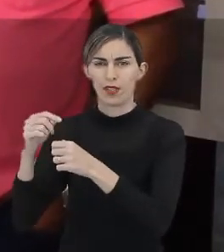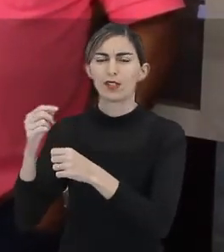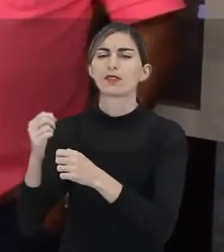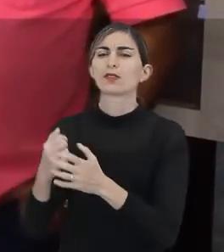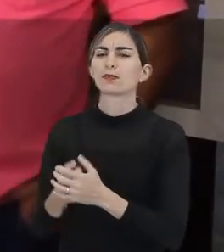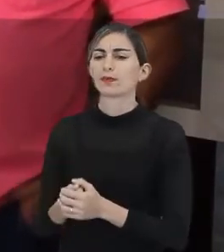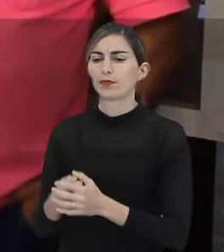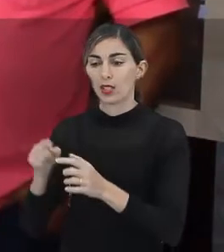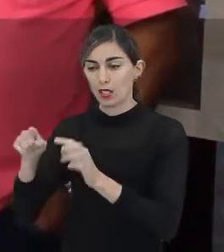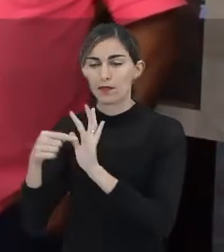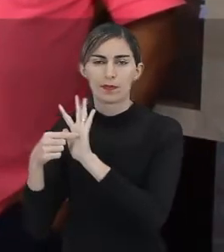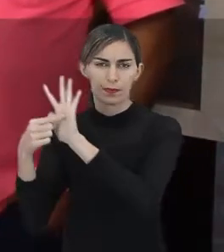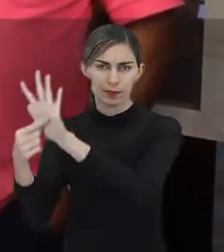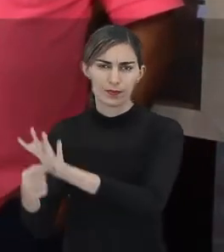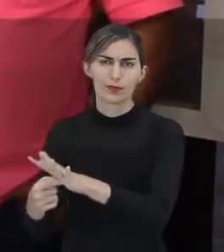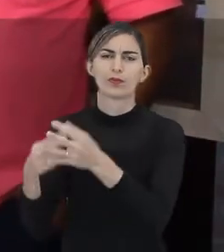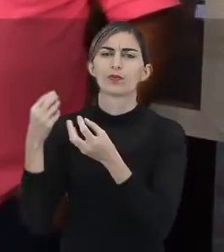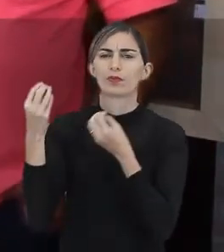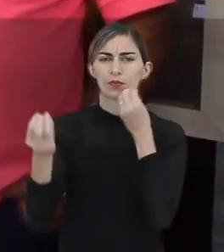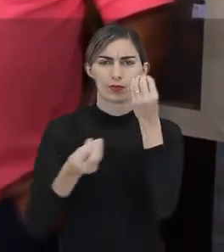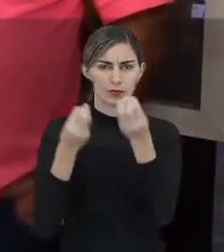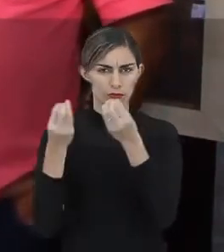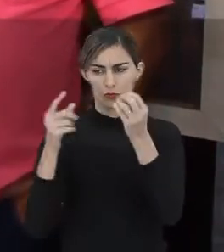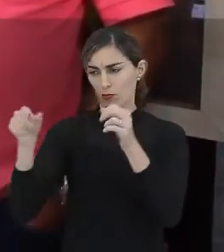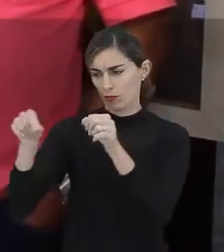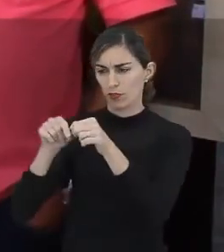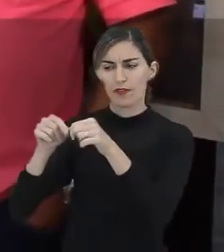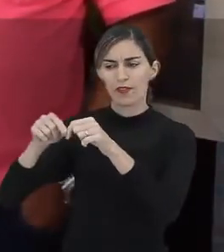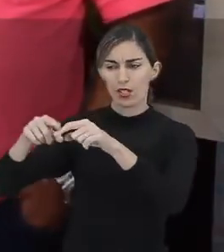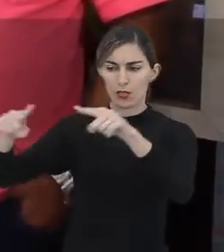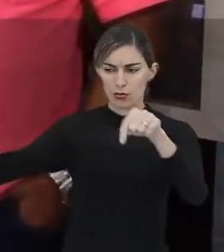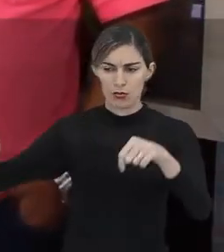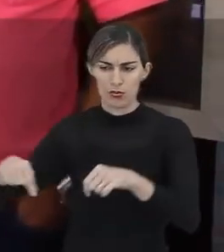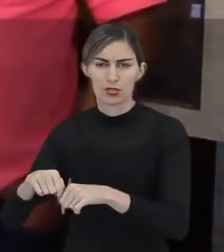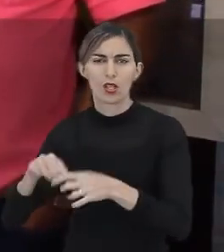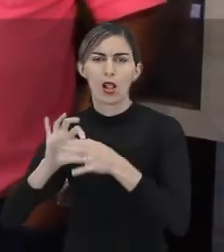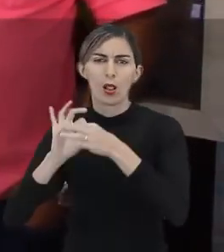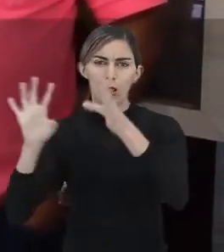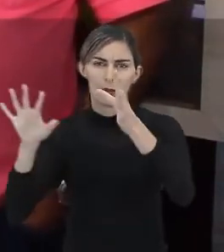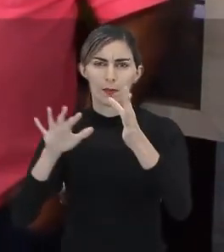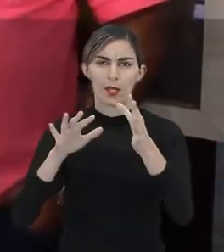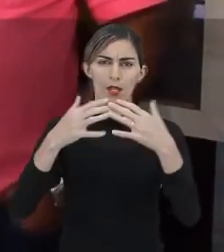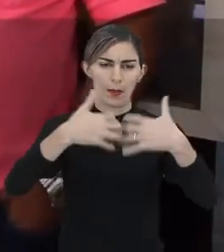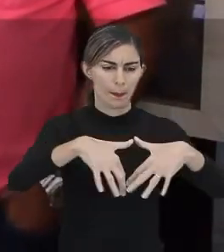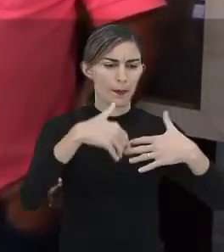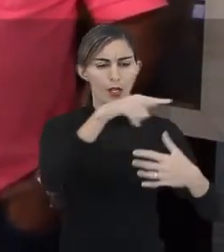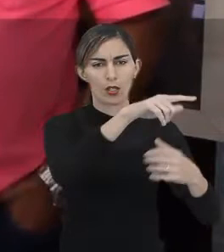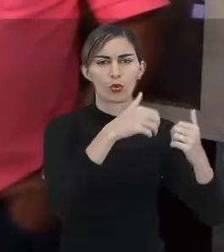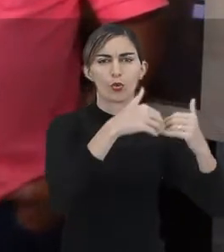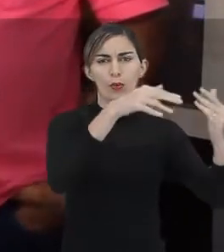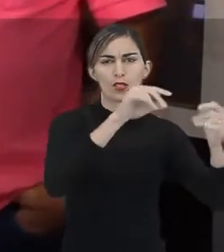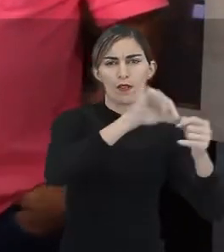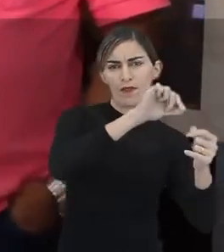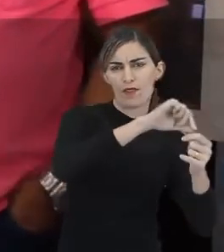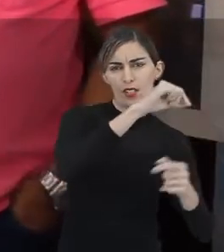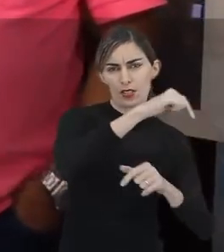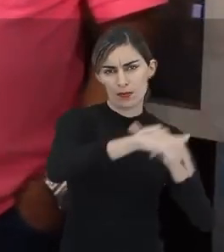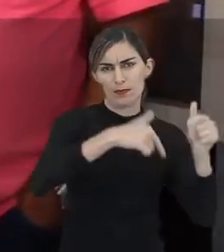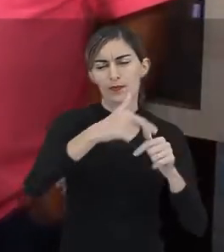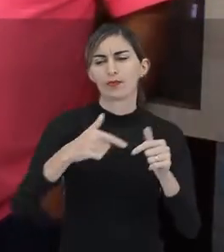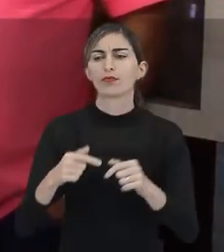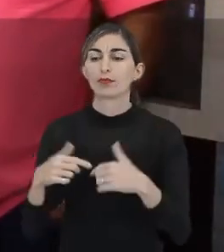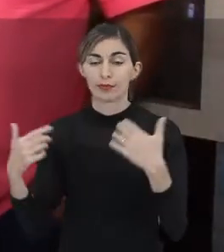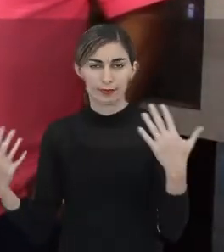da indústria. Aí aqui ele vai mostrar como é que ele faz o espaço para liberar para os maquinários começar todo o processo de